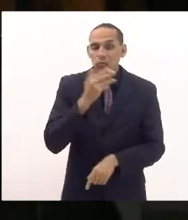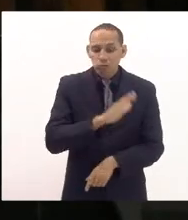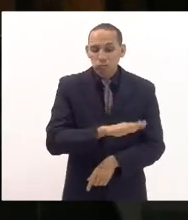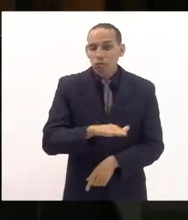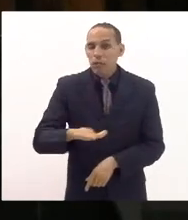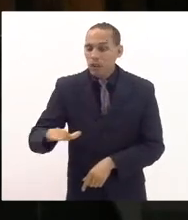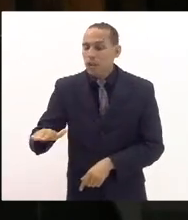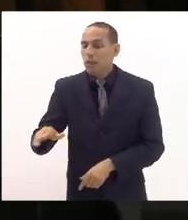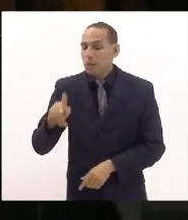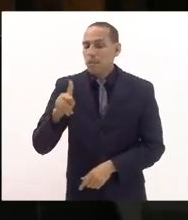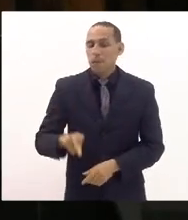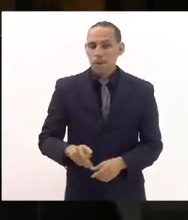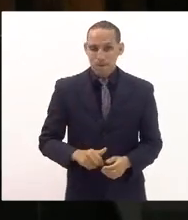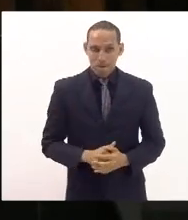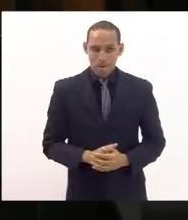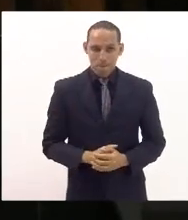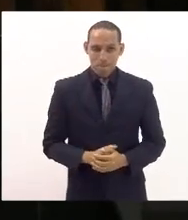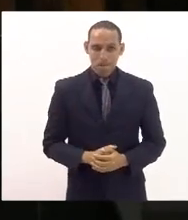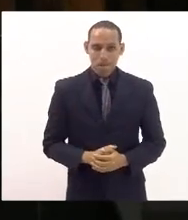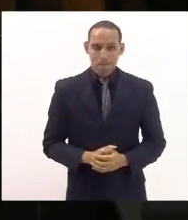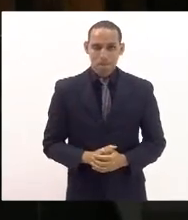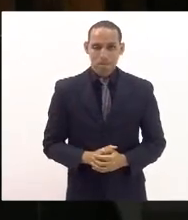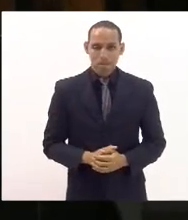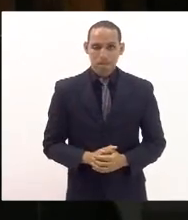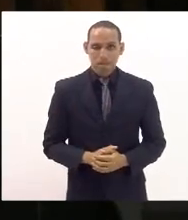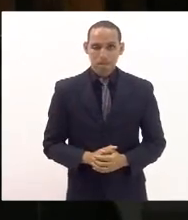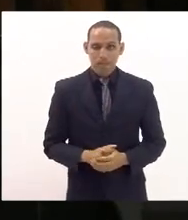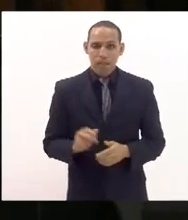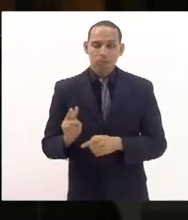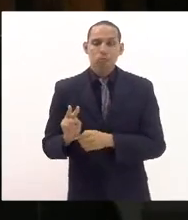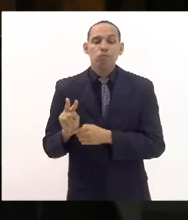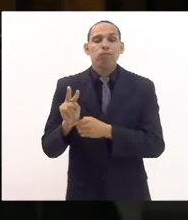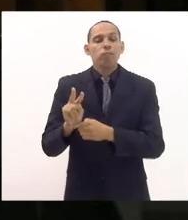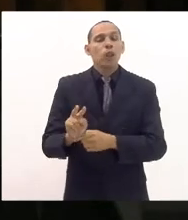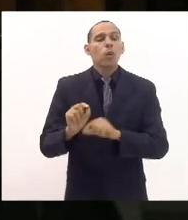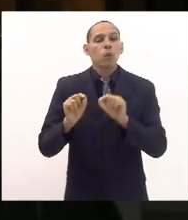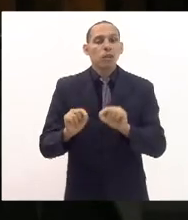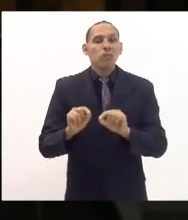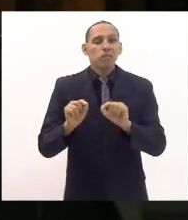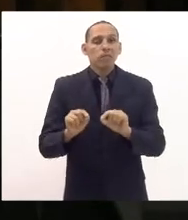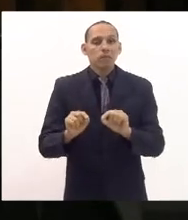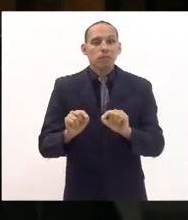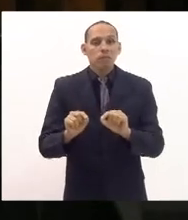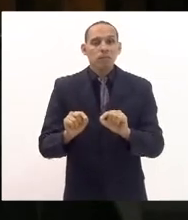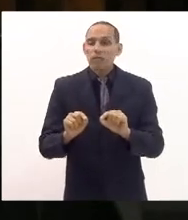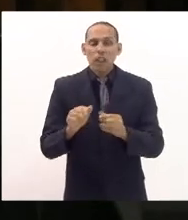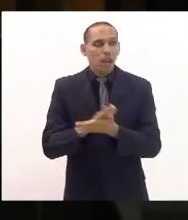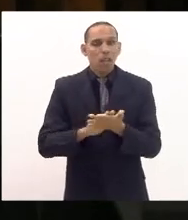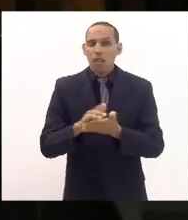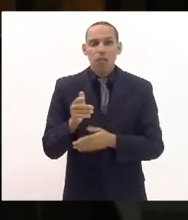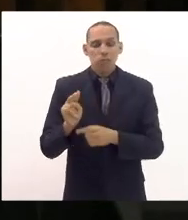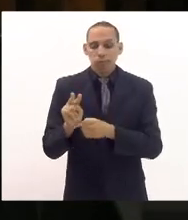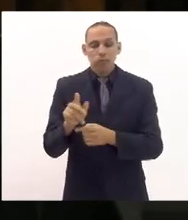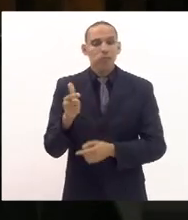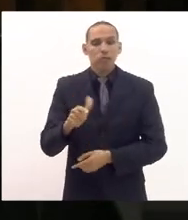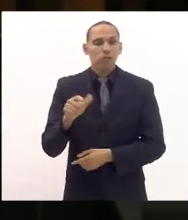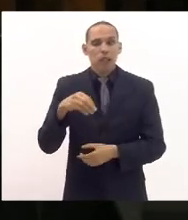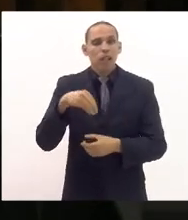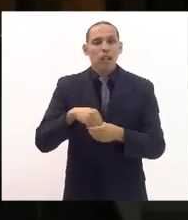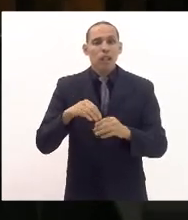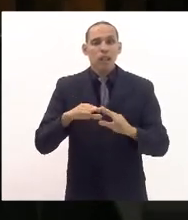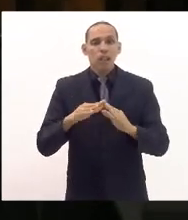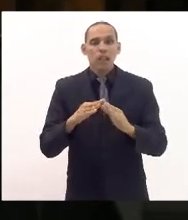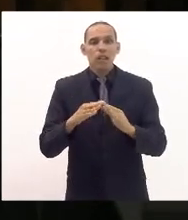chora presidência e indefesas dentro das salas de aula que são